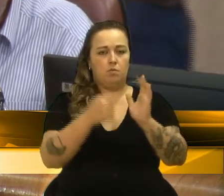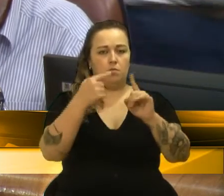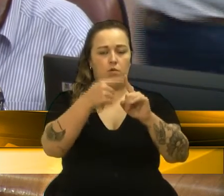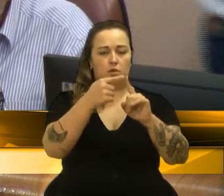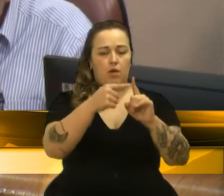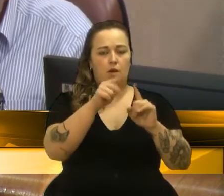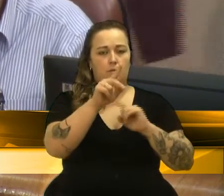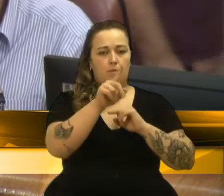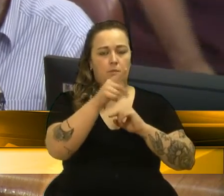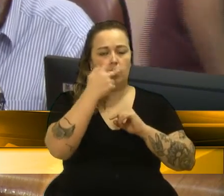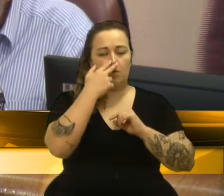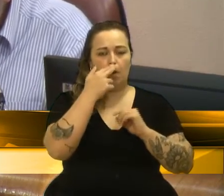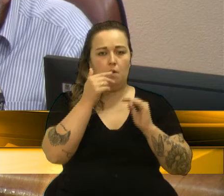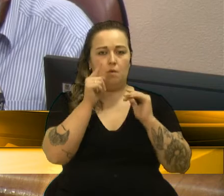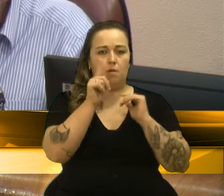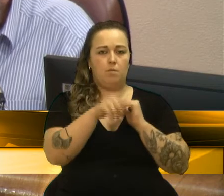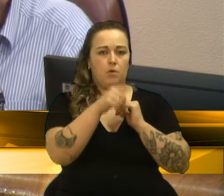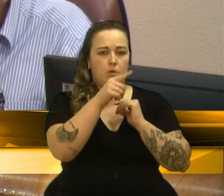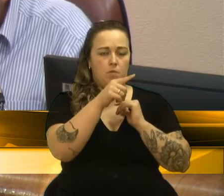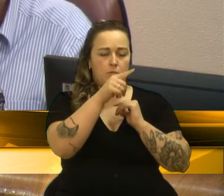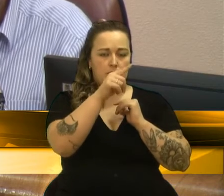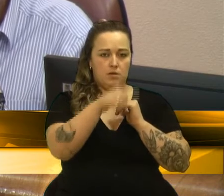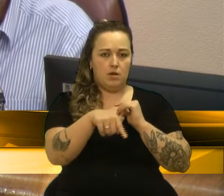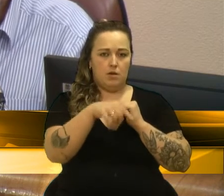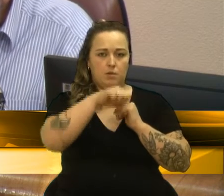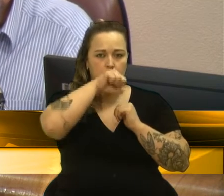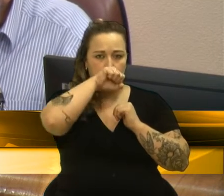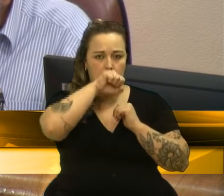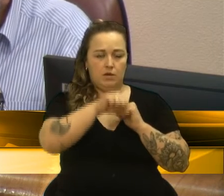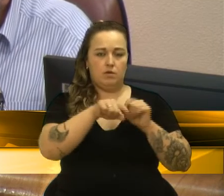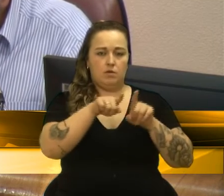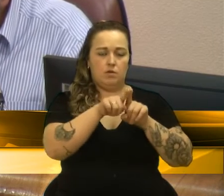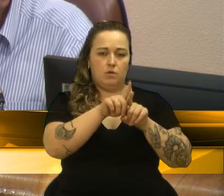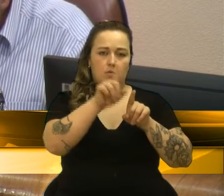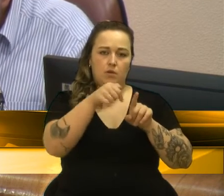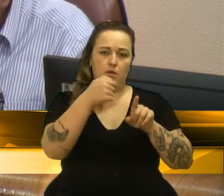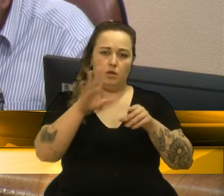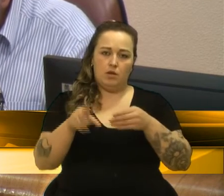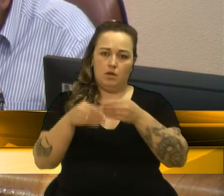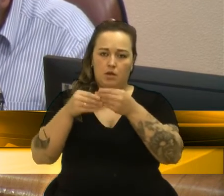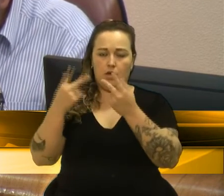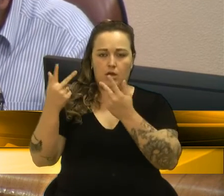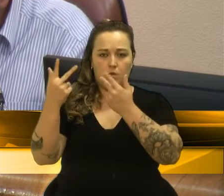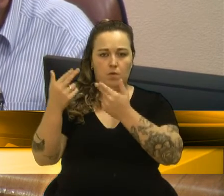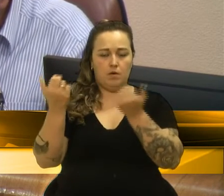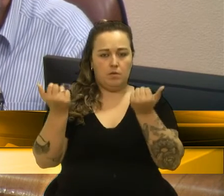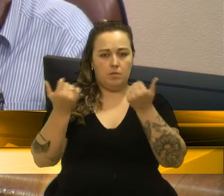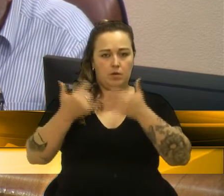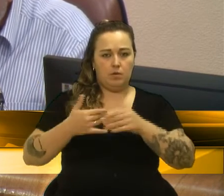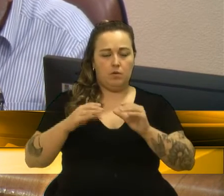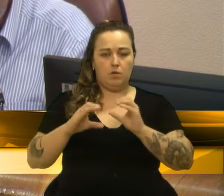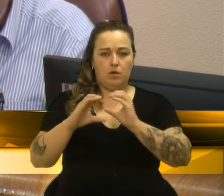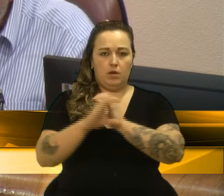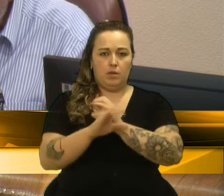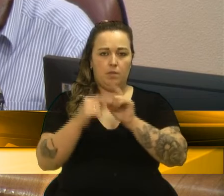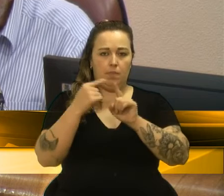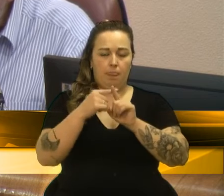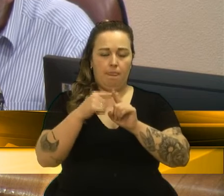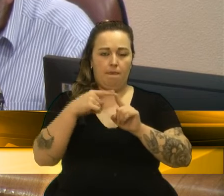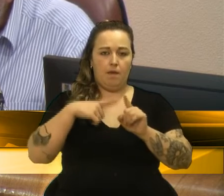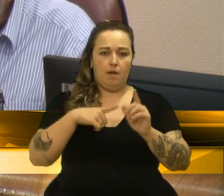bênção dos freis na Praça Dante Alighieri deve ser adotado como razões para concluir pela procedência da